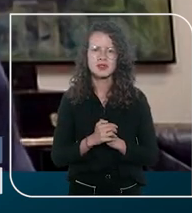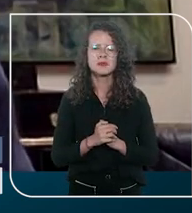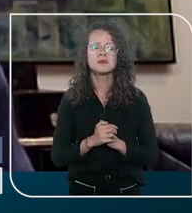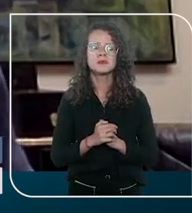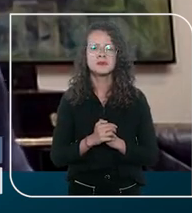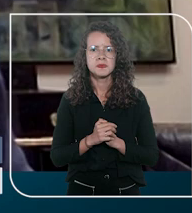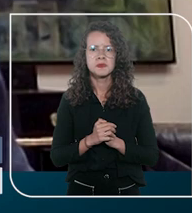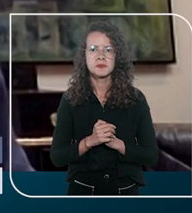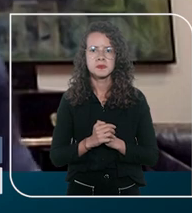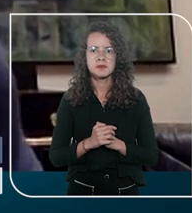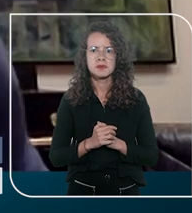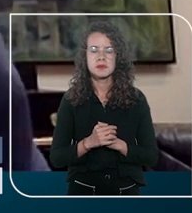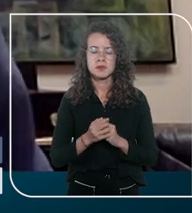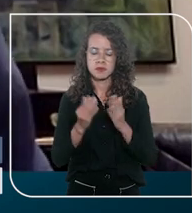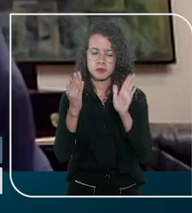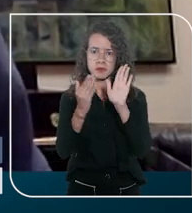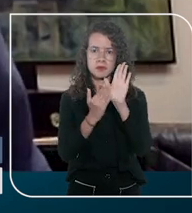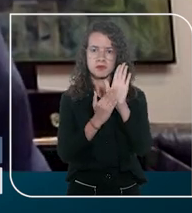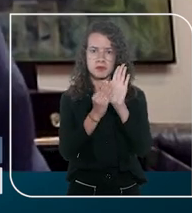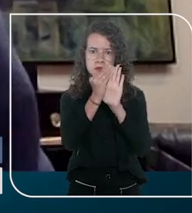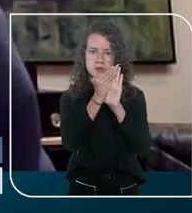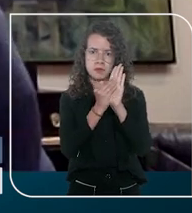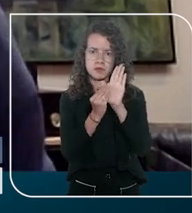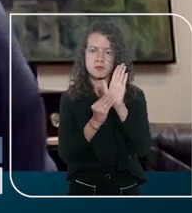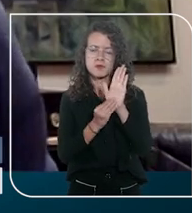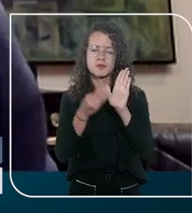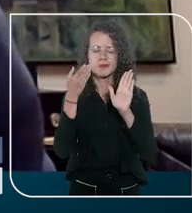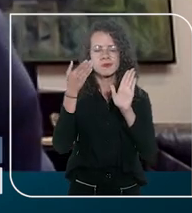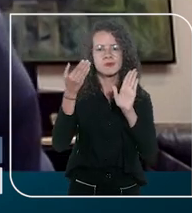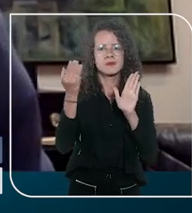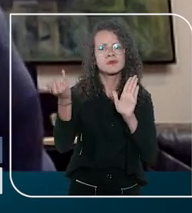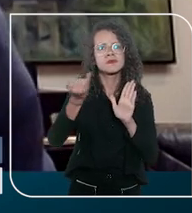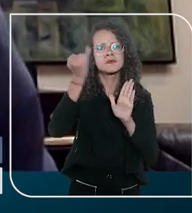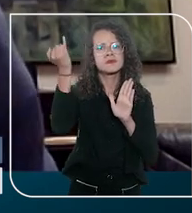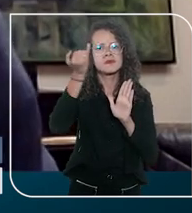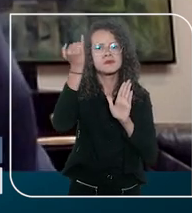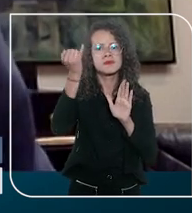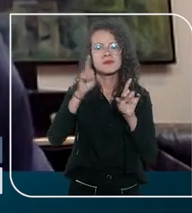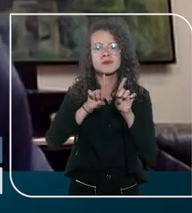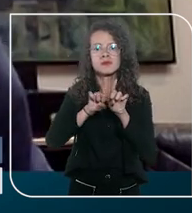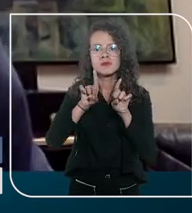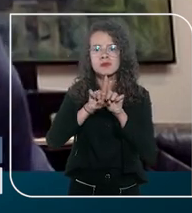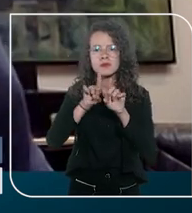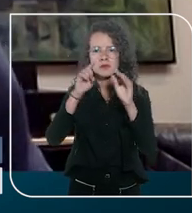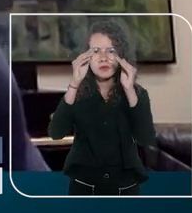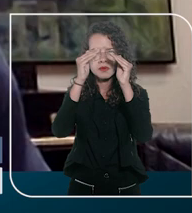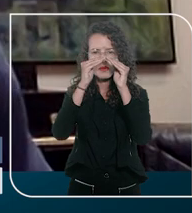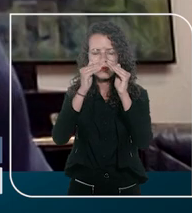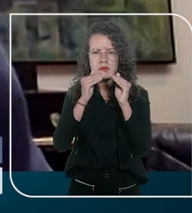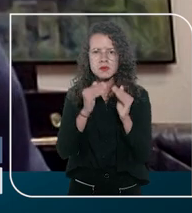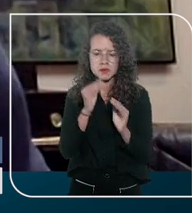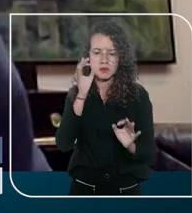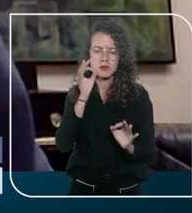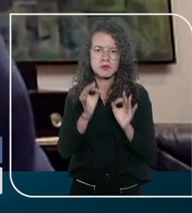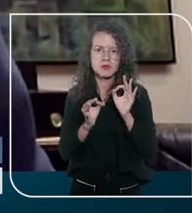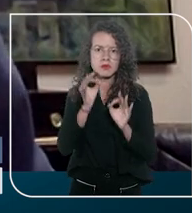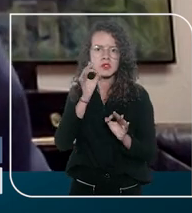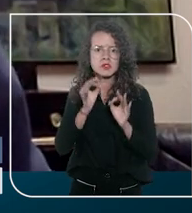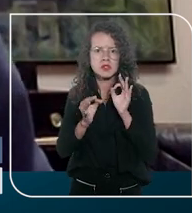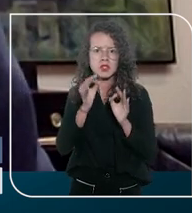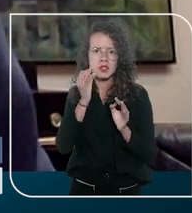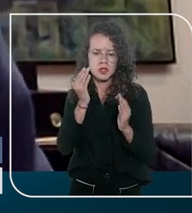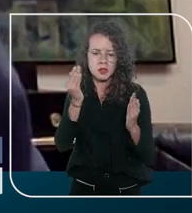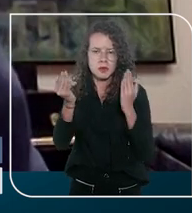Isso deve ser trazido. Com a indicação, inclusive, da similitude fática e jurídica